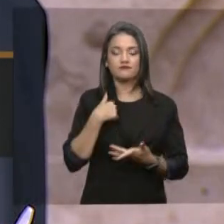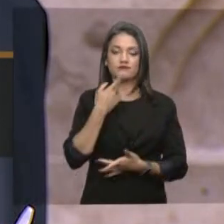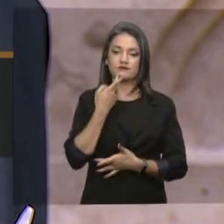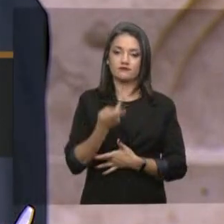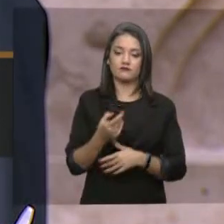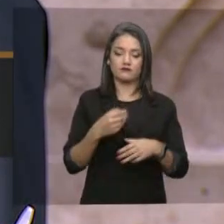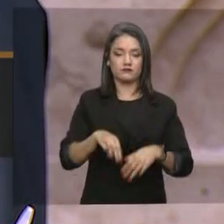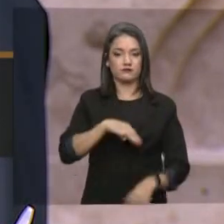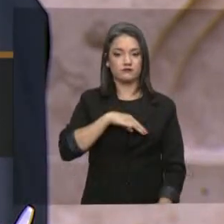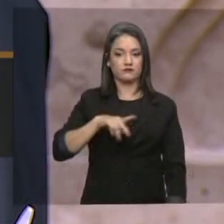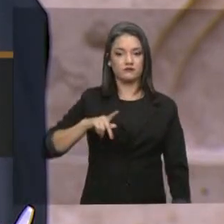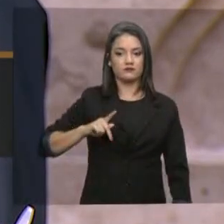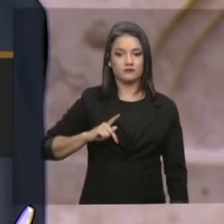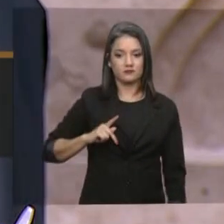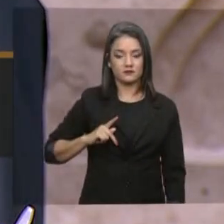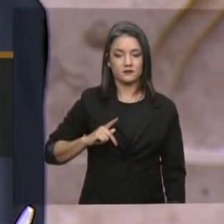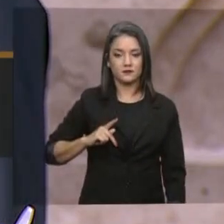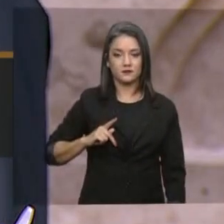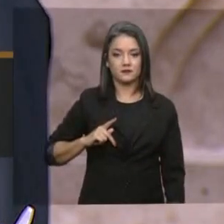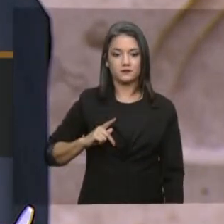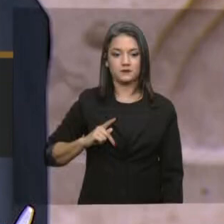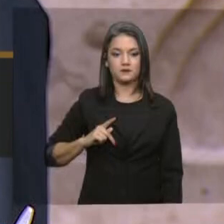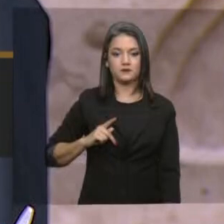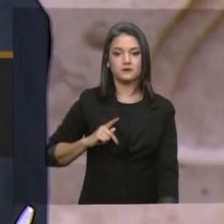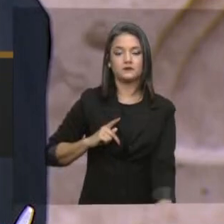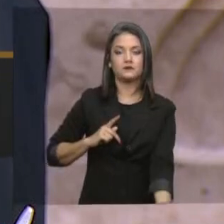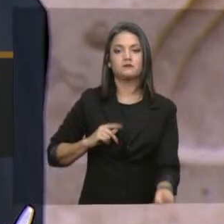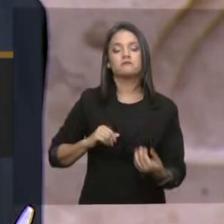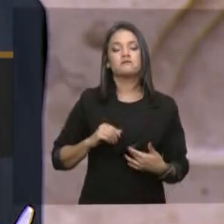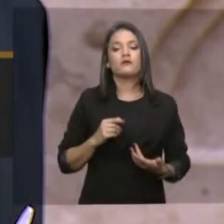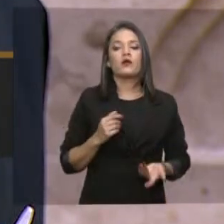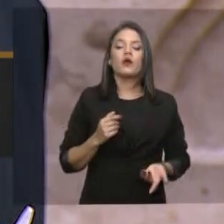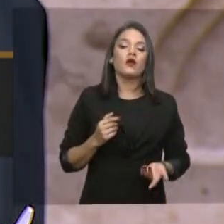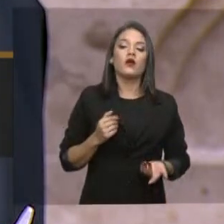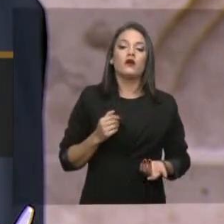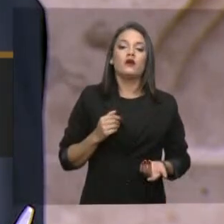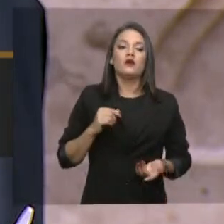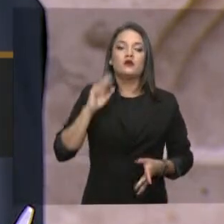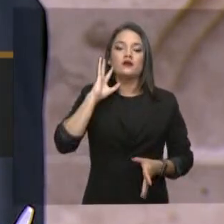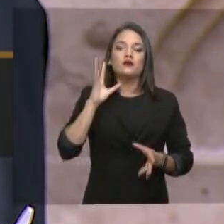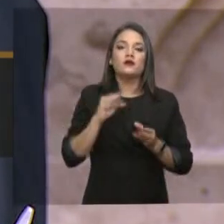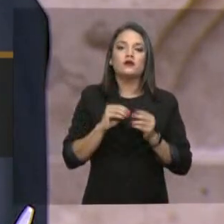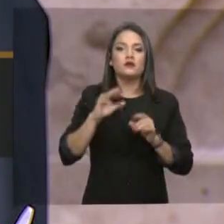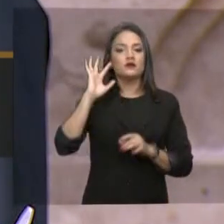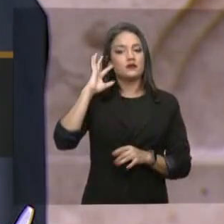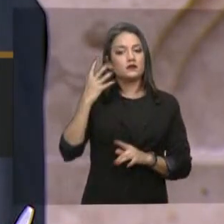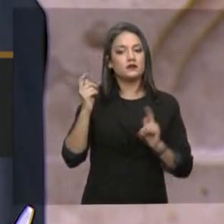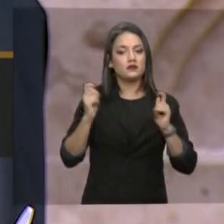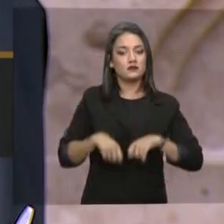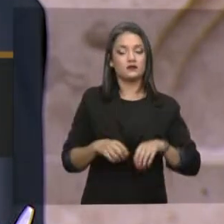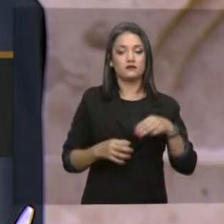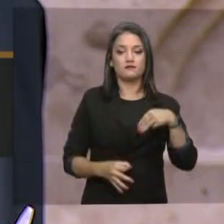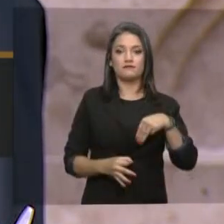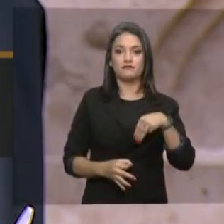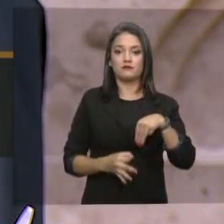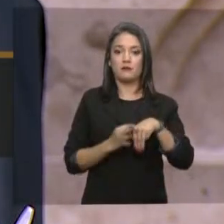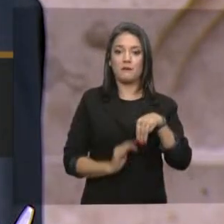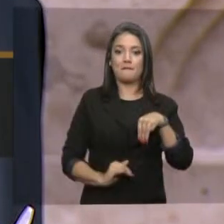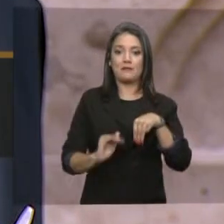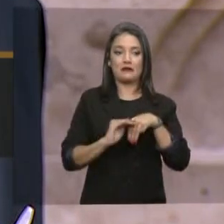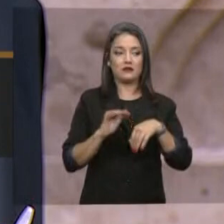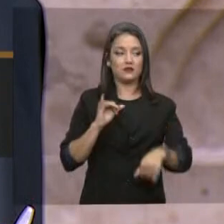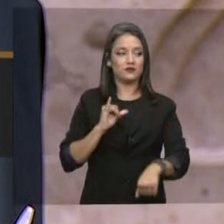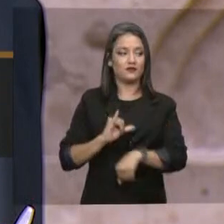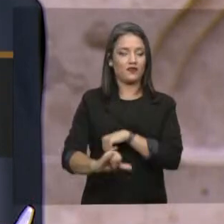que o Ministério Público entende que esta solução é possível o voto do ministro não presente à sessão